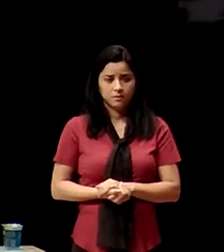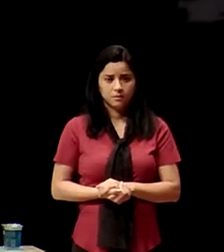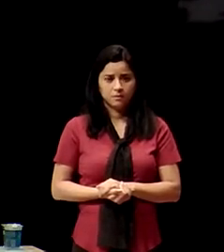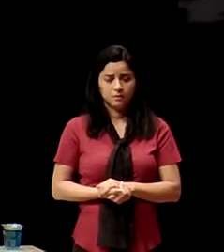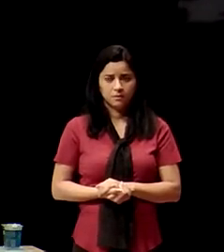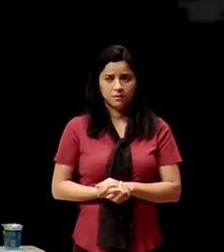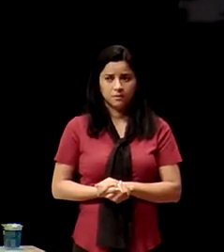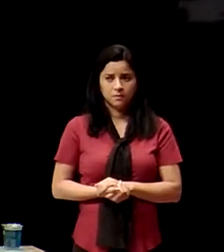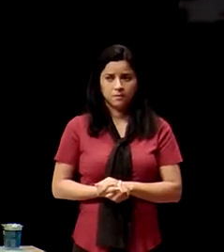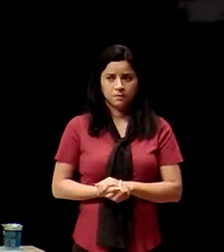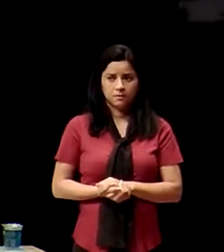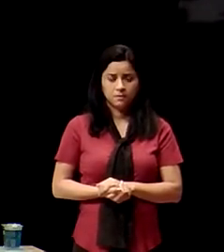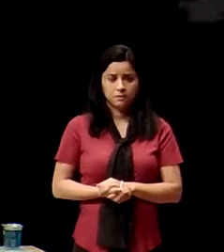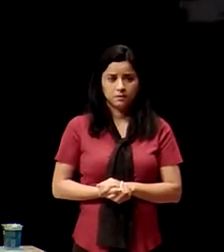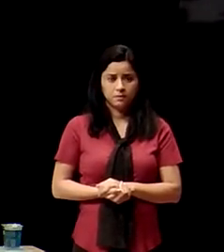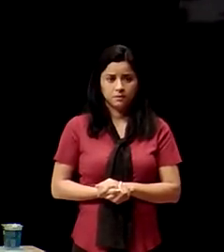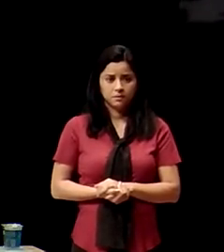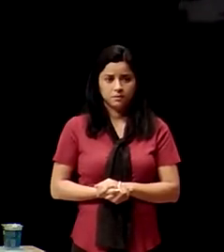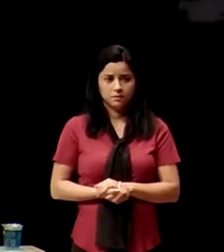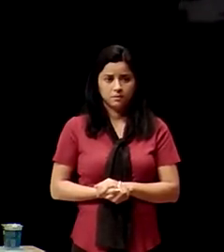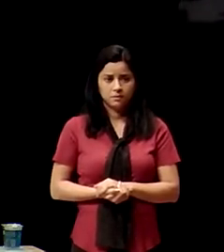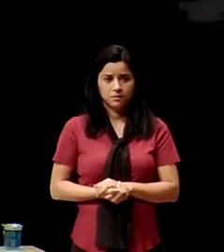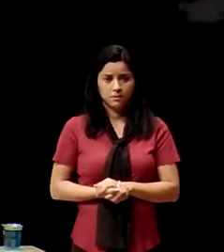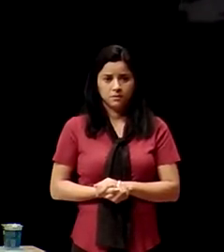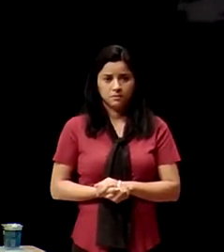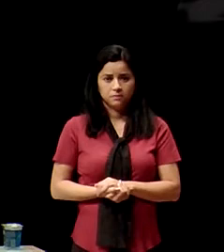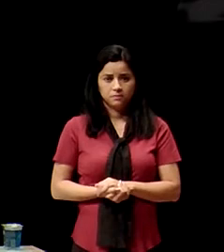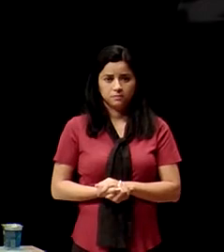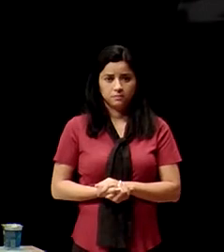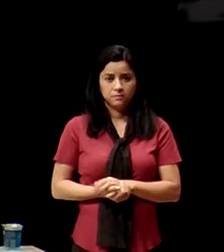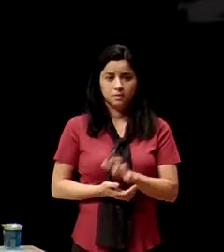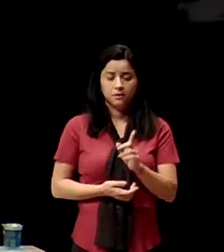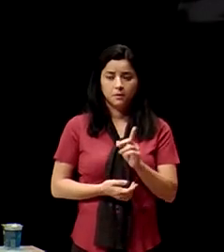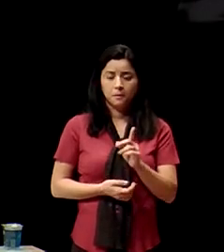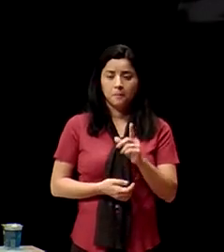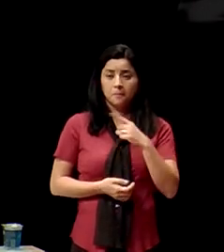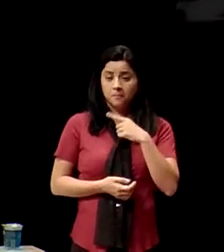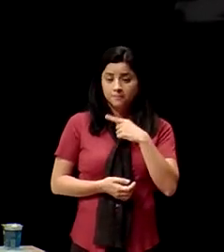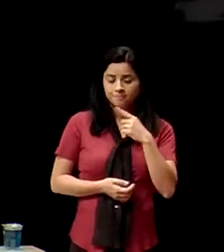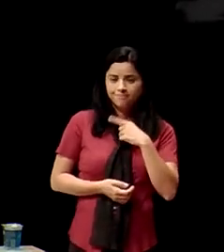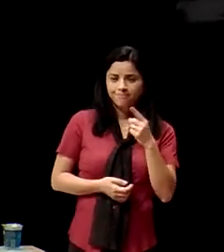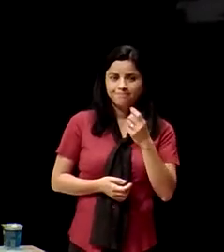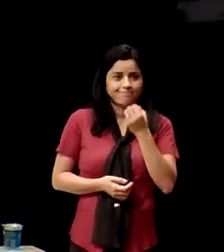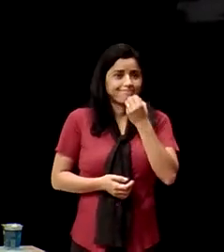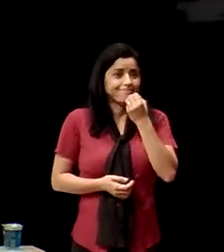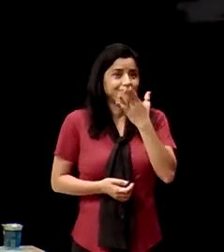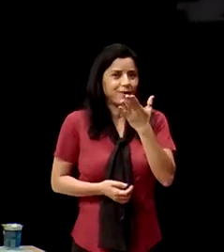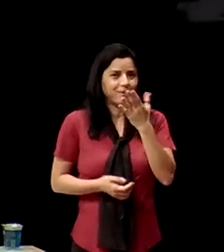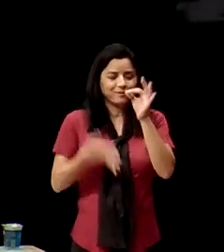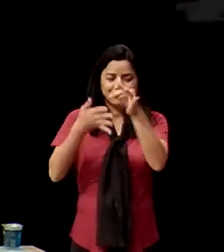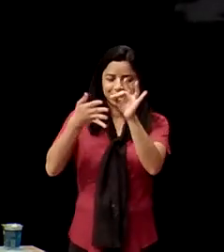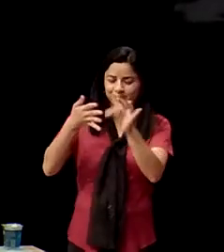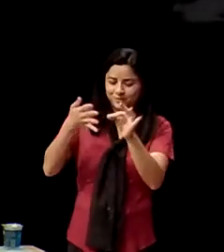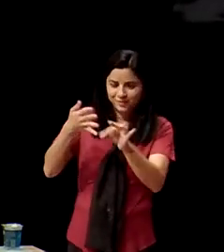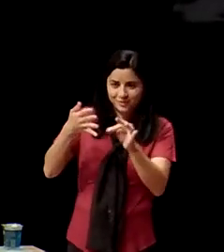social pedagogy as an intellectual system. Existem bons motivos para a pedagogia social ser considerada